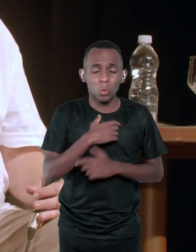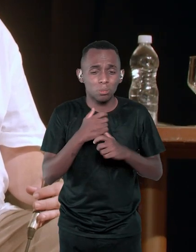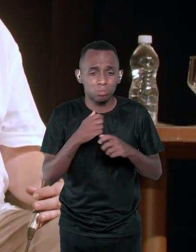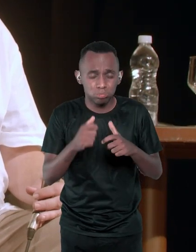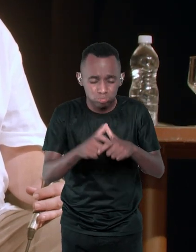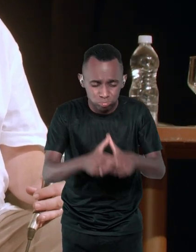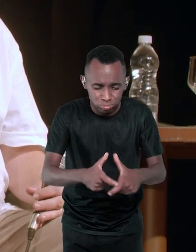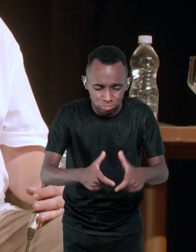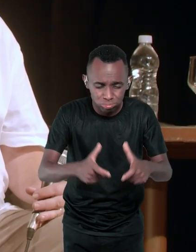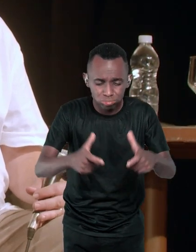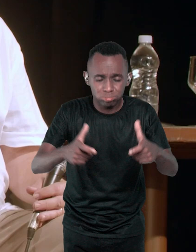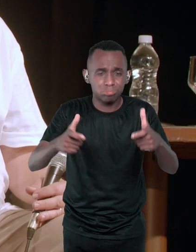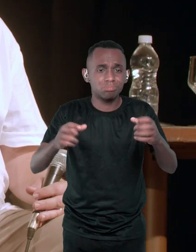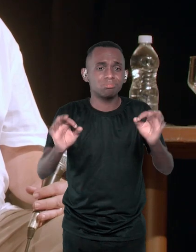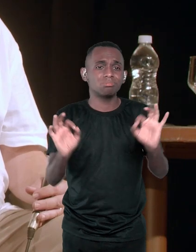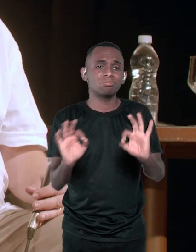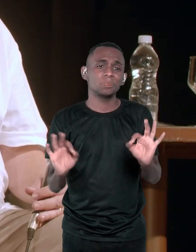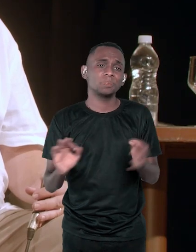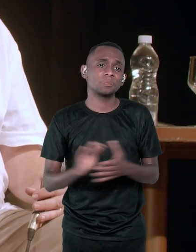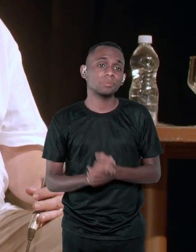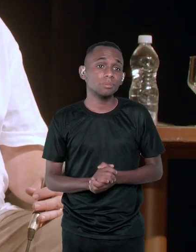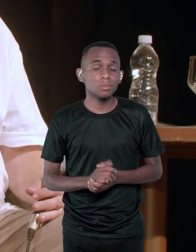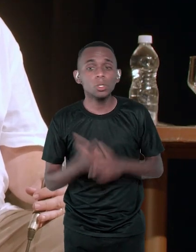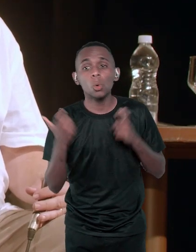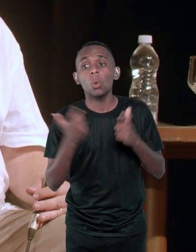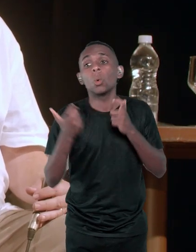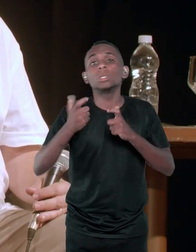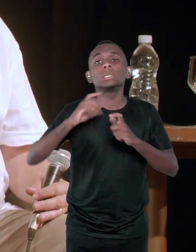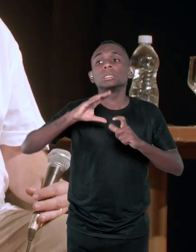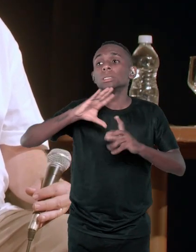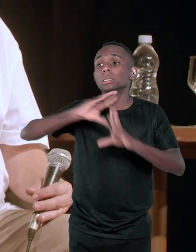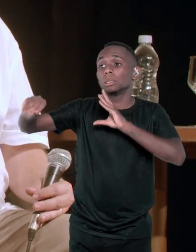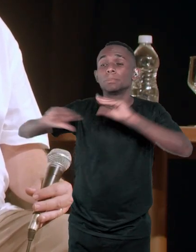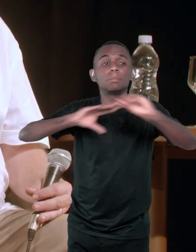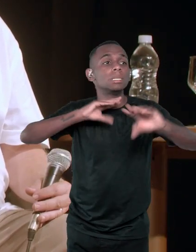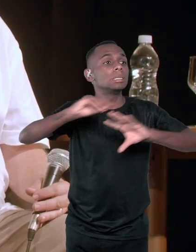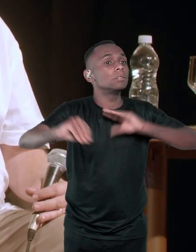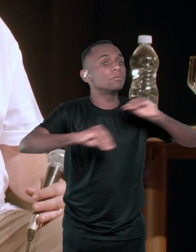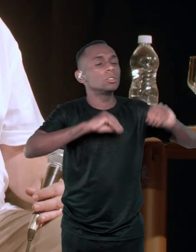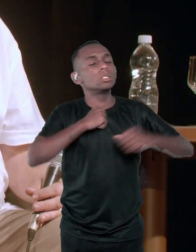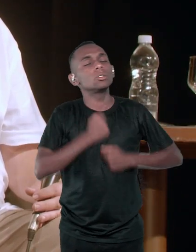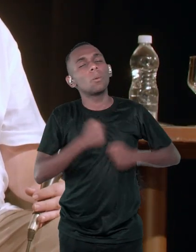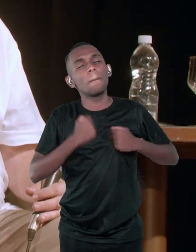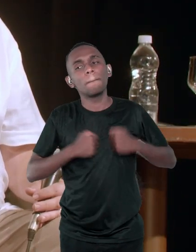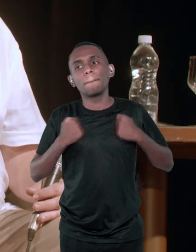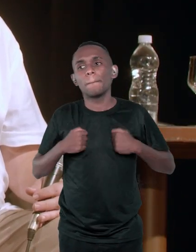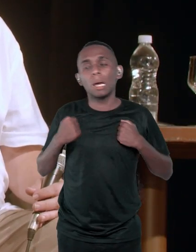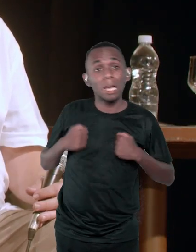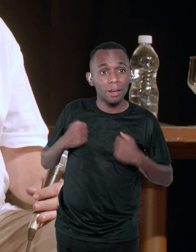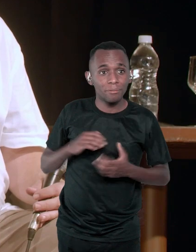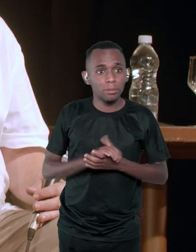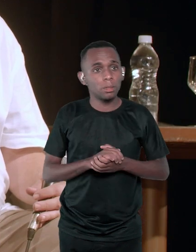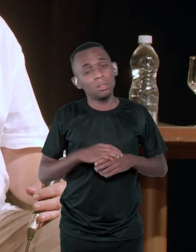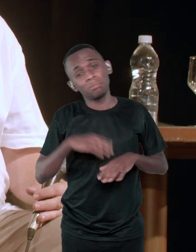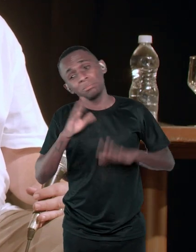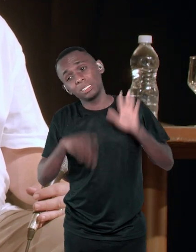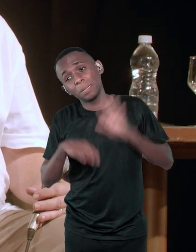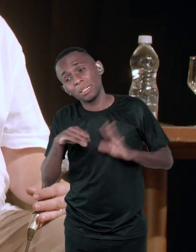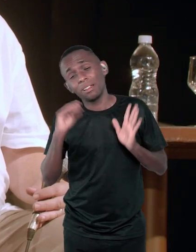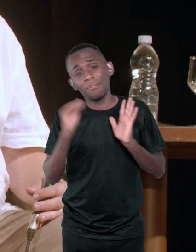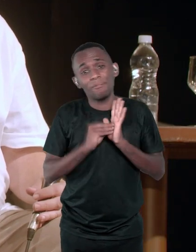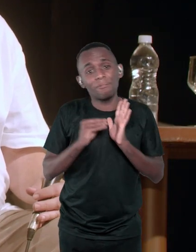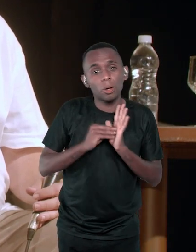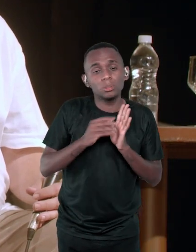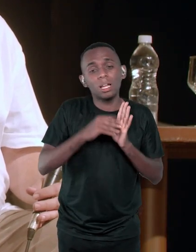poço raso, onde a gente, fugindo, se banhava. Talvez porque me